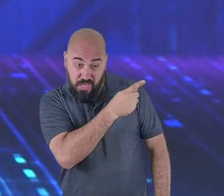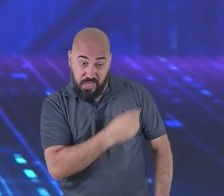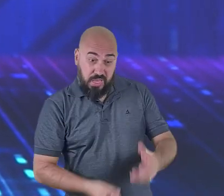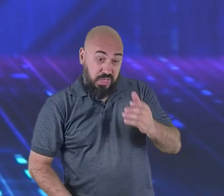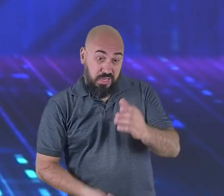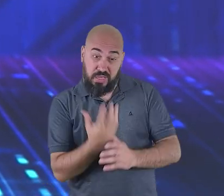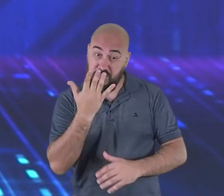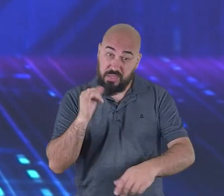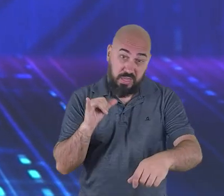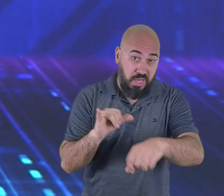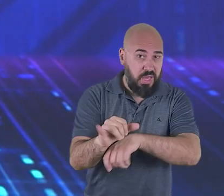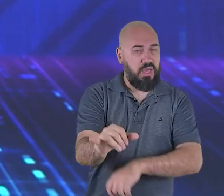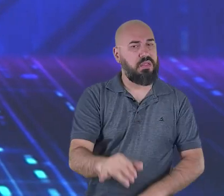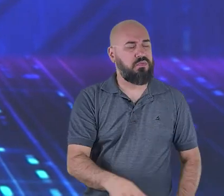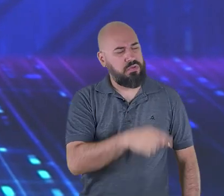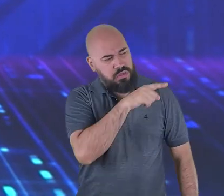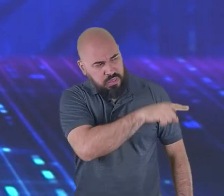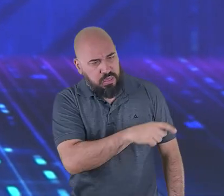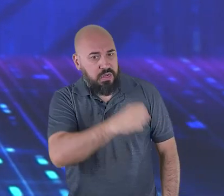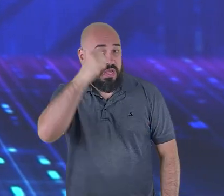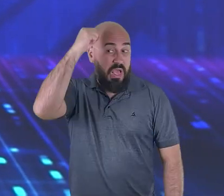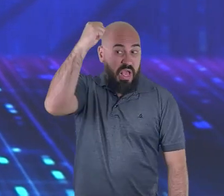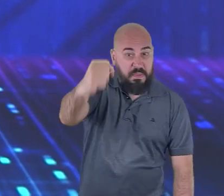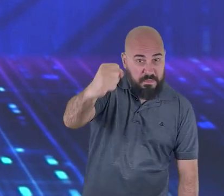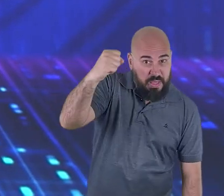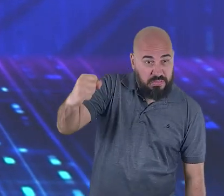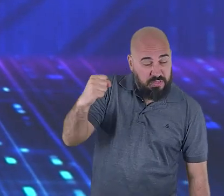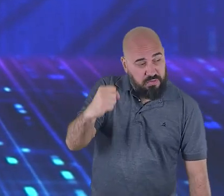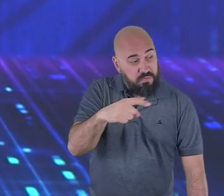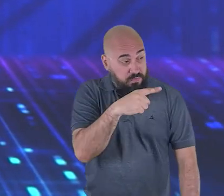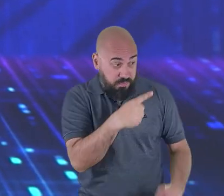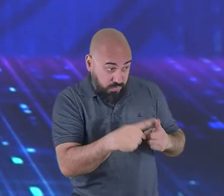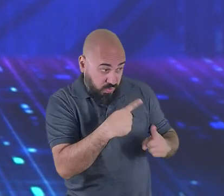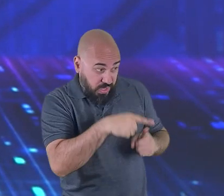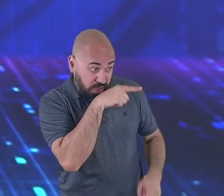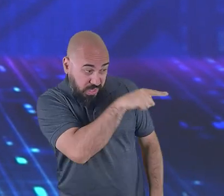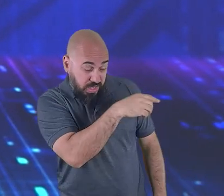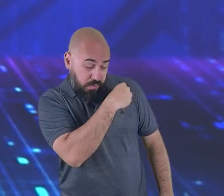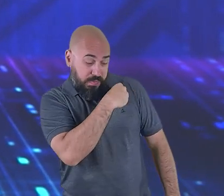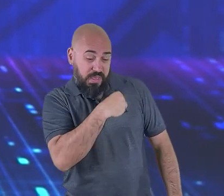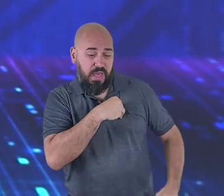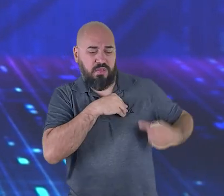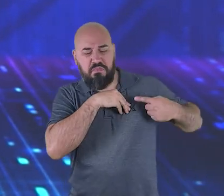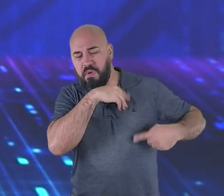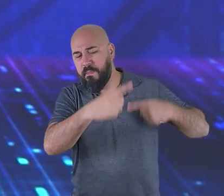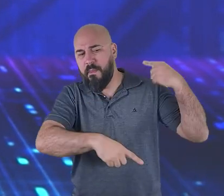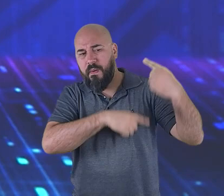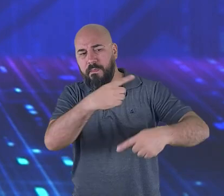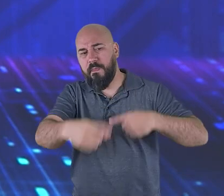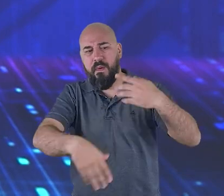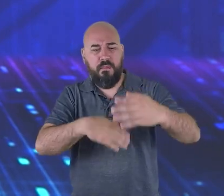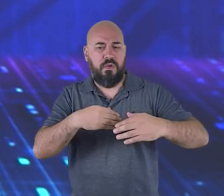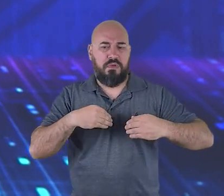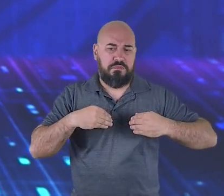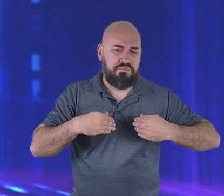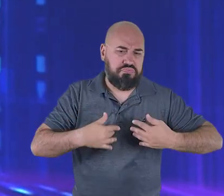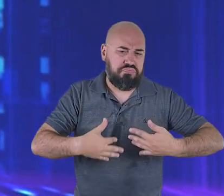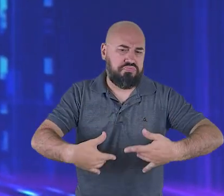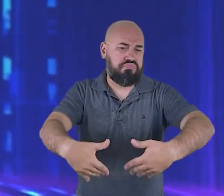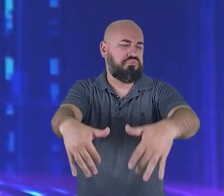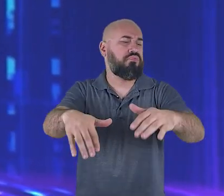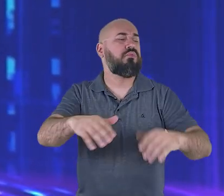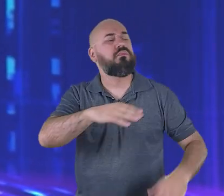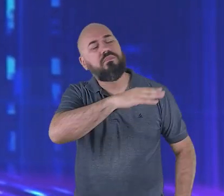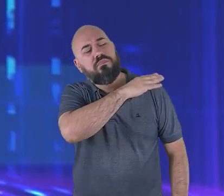do engano, é um assassino, porque com o seu pecado veio a morte. Ao se